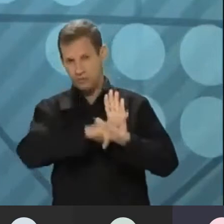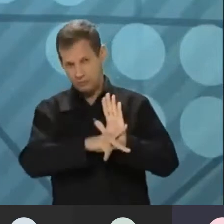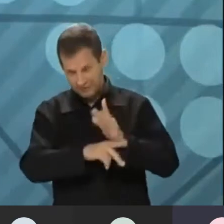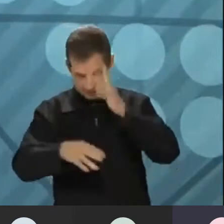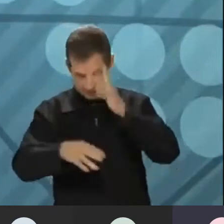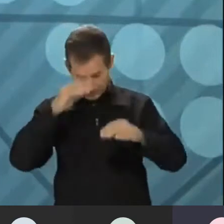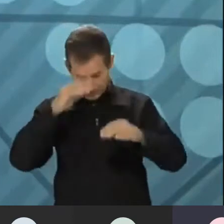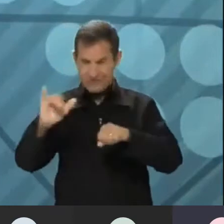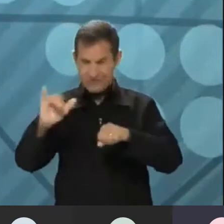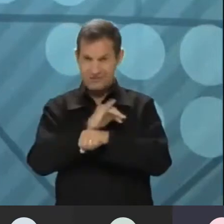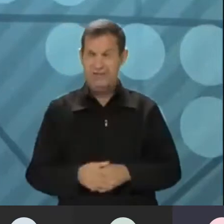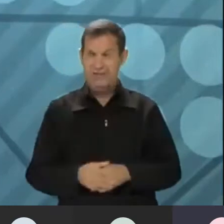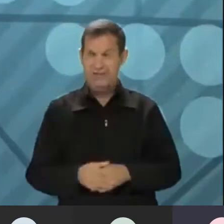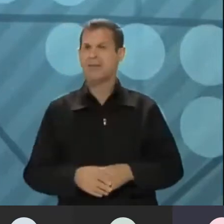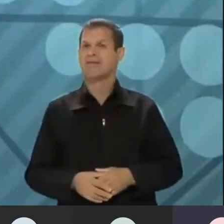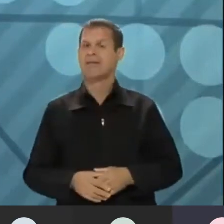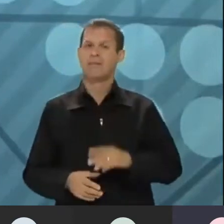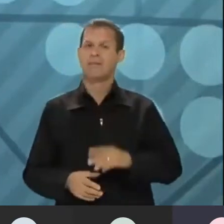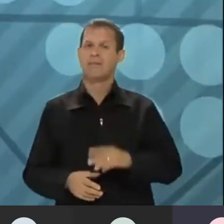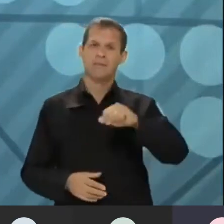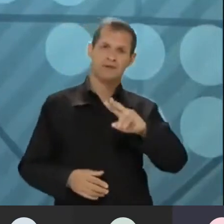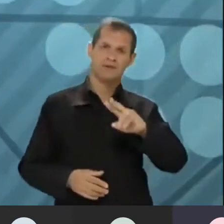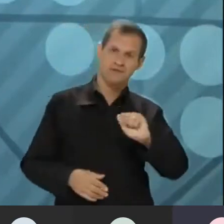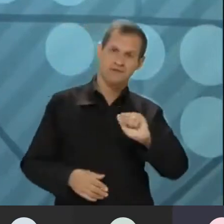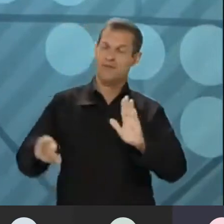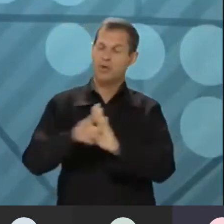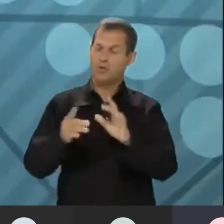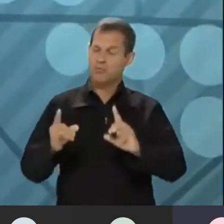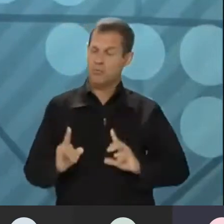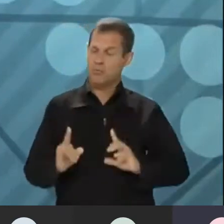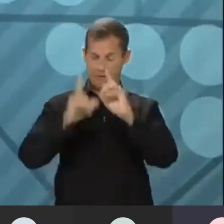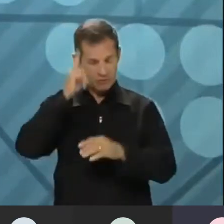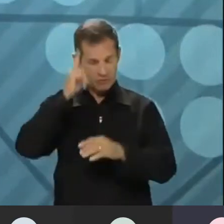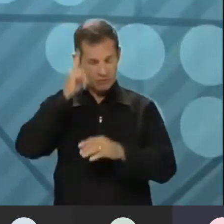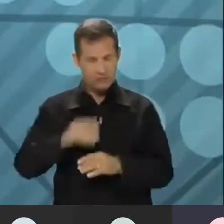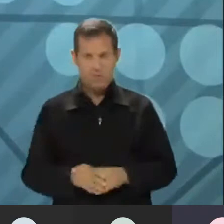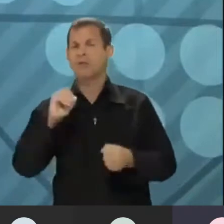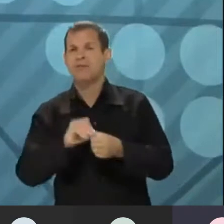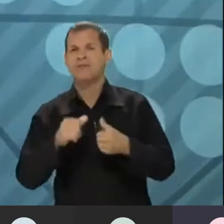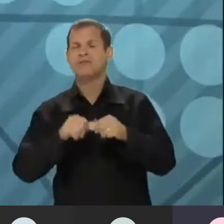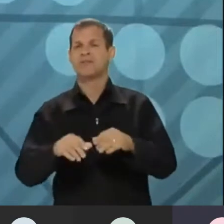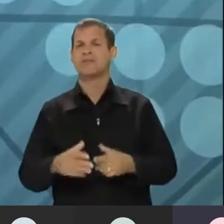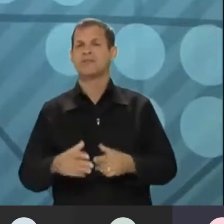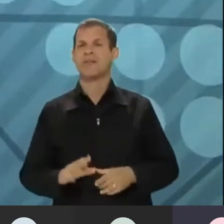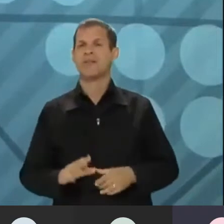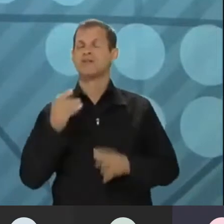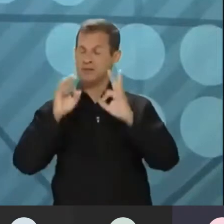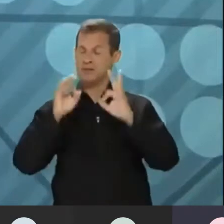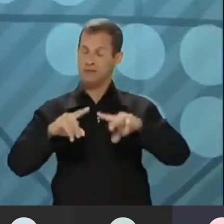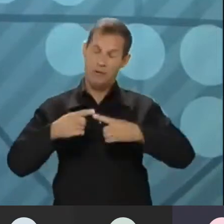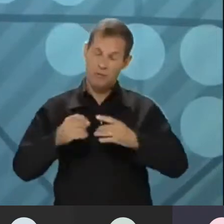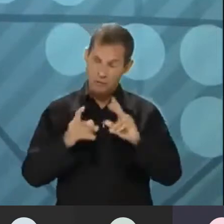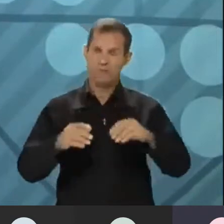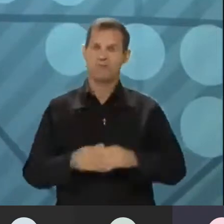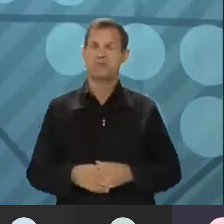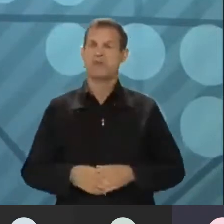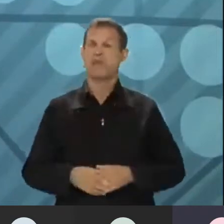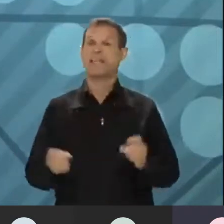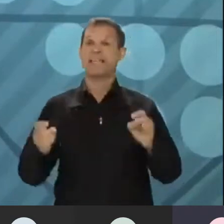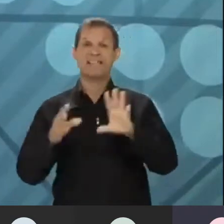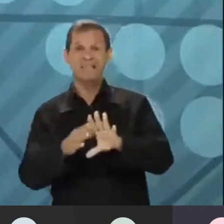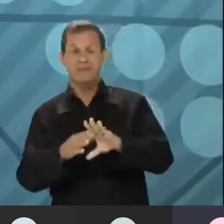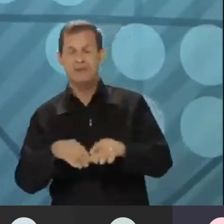nosso projeto pensando nessas estratégias passivas, ou seja, que a própria edificação consegue promover esse ambiente adequado,